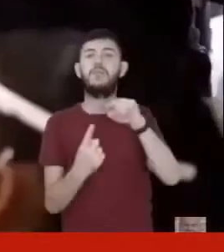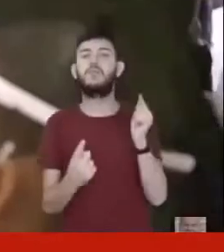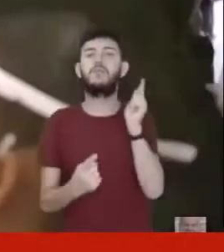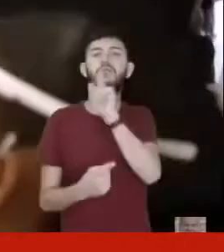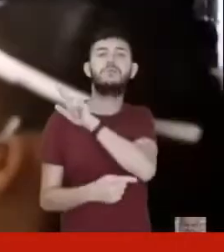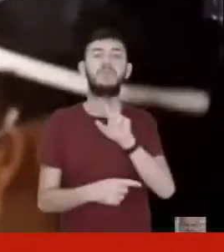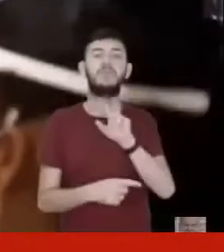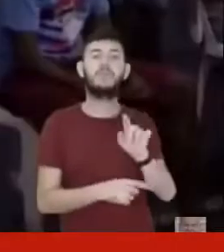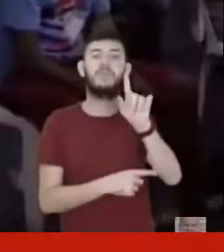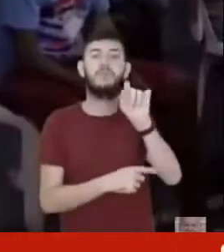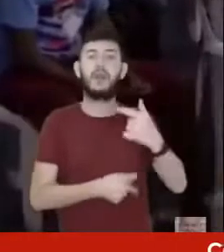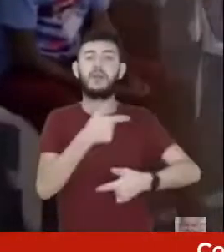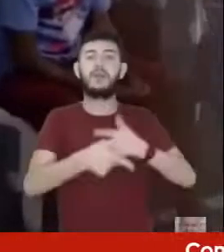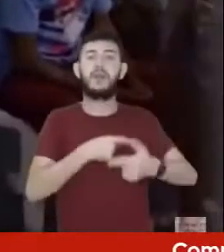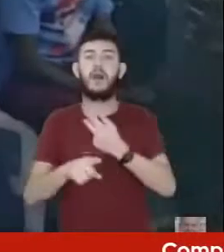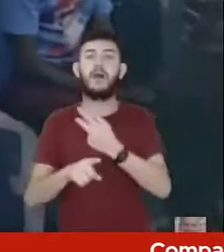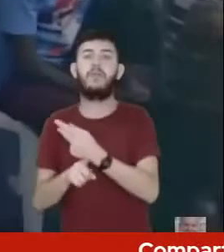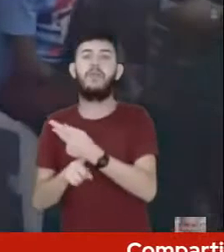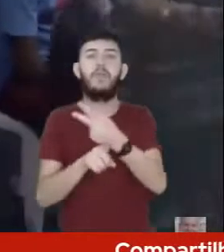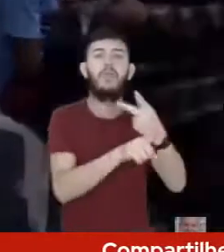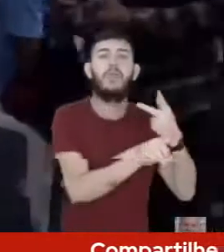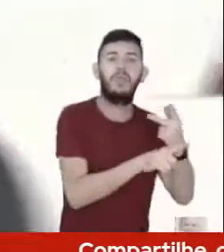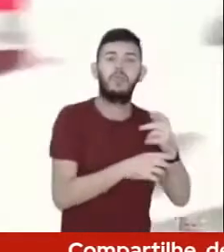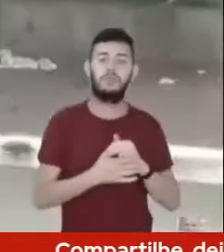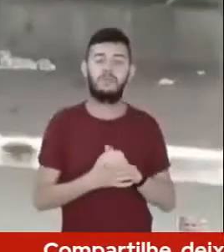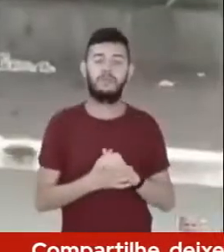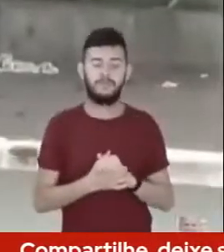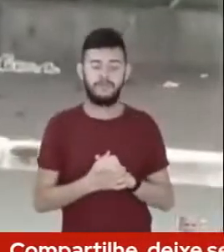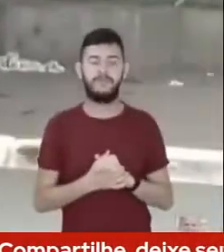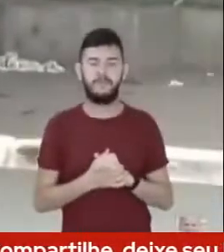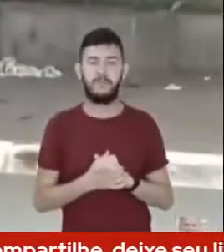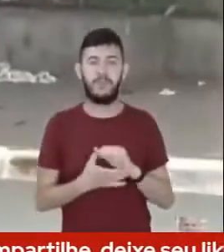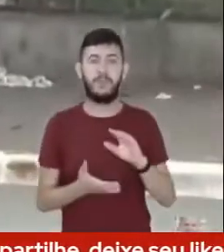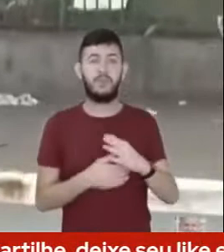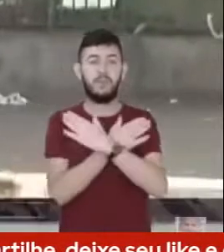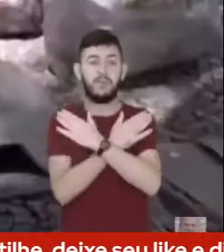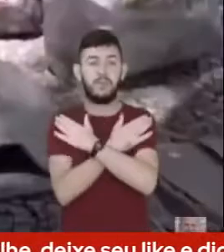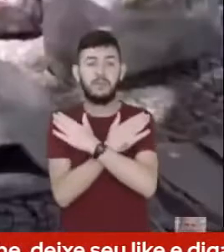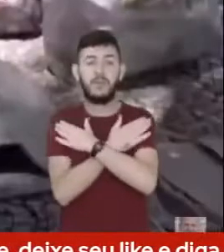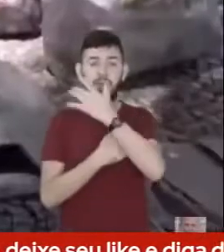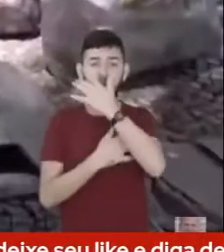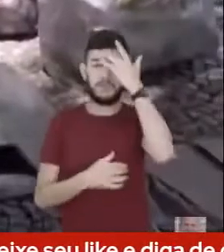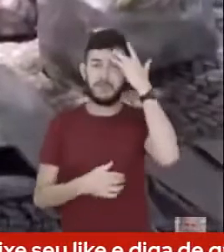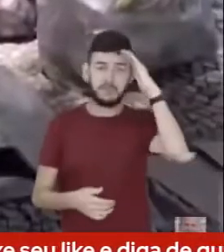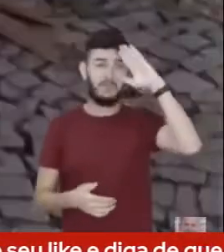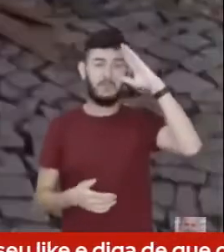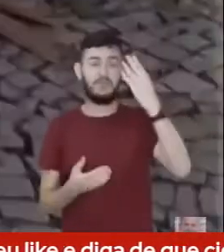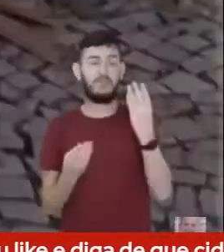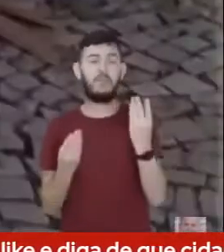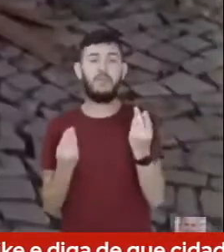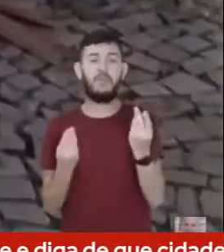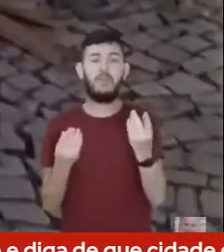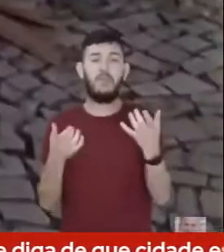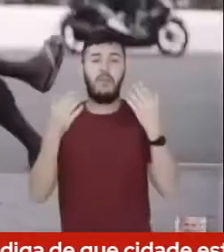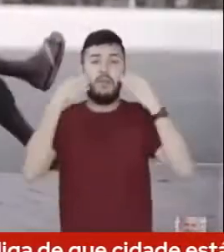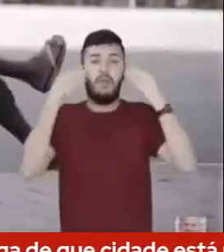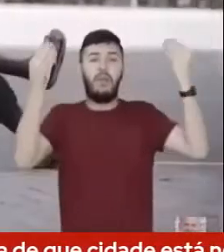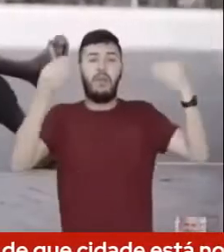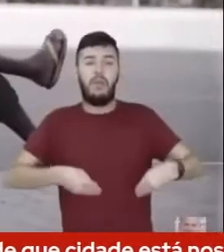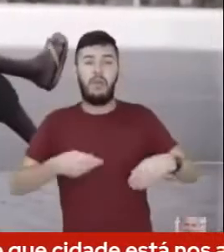O desemprego leva ao desalento, à fome, à miséria. Sem trabalho, um homem e uma mulher perdem o